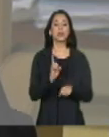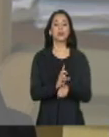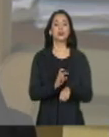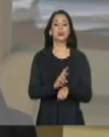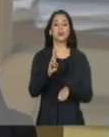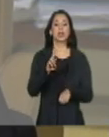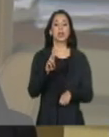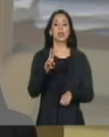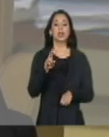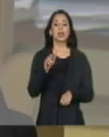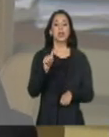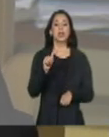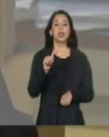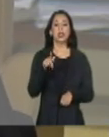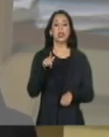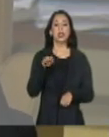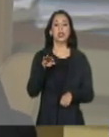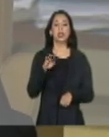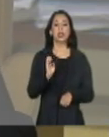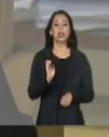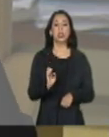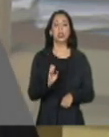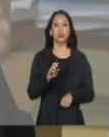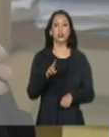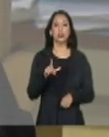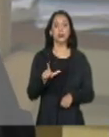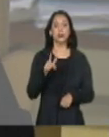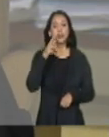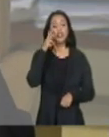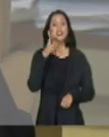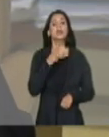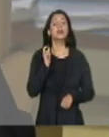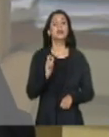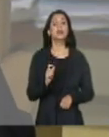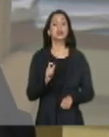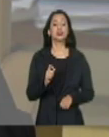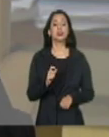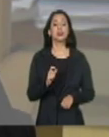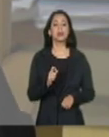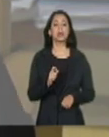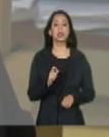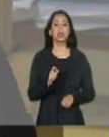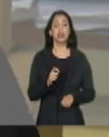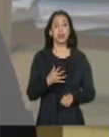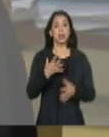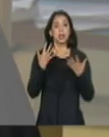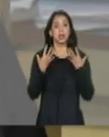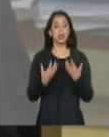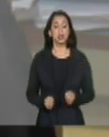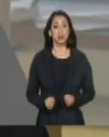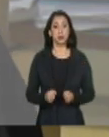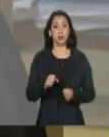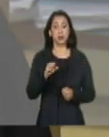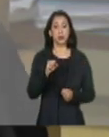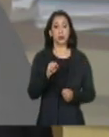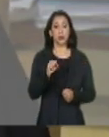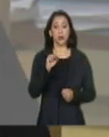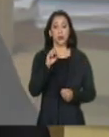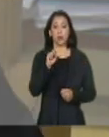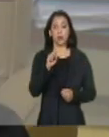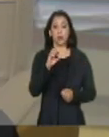não está mais na presidência dos inquéritos e tudo mais, disse que a herança do doutor Janot. 800 PIX no gabinete